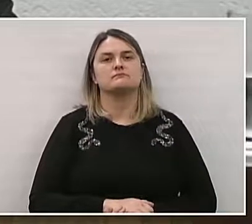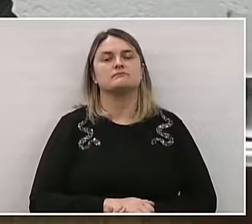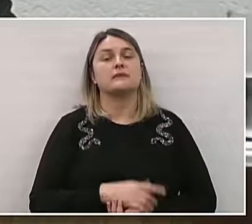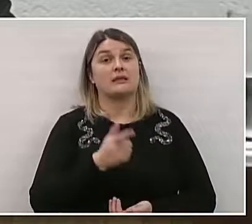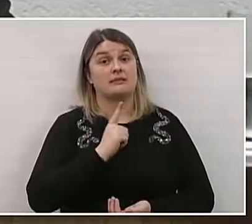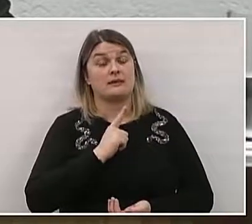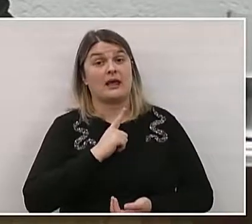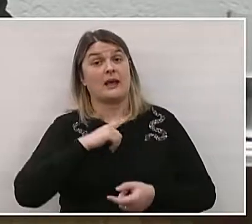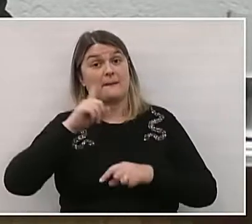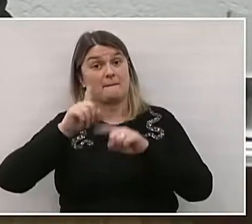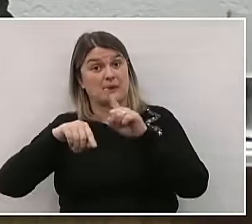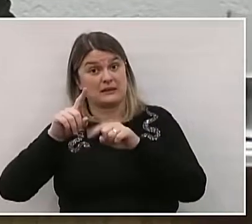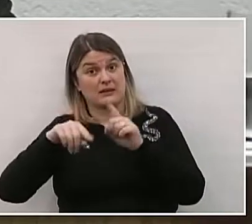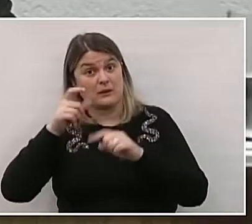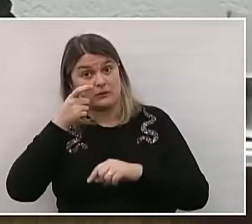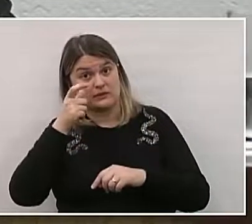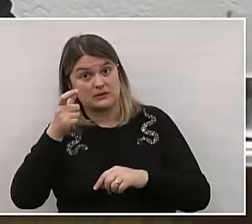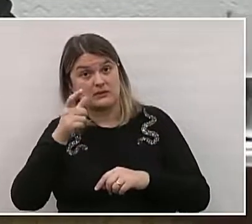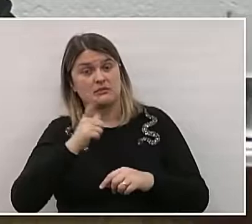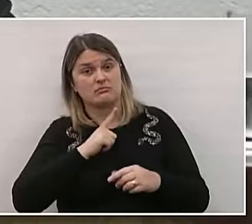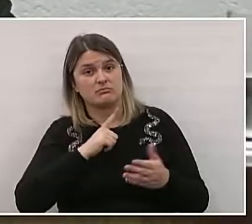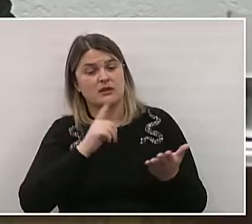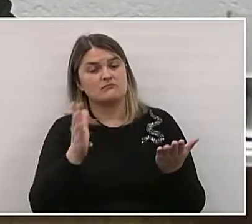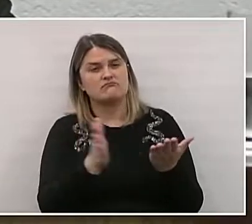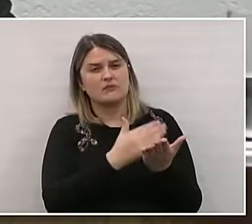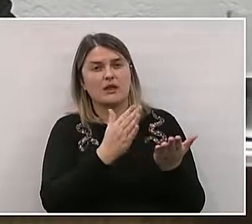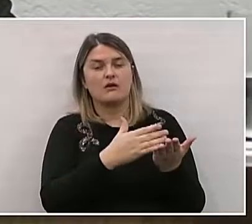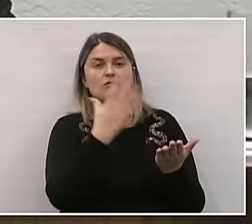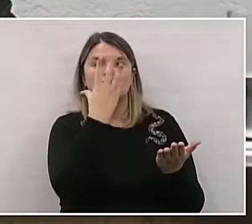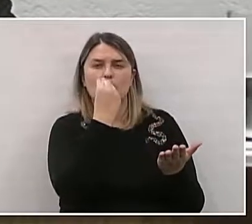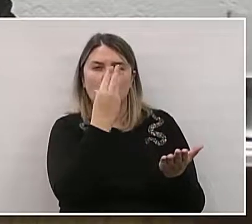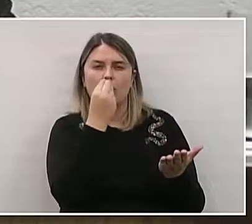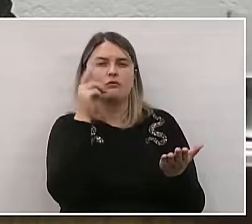Outro material interessante é um álbum de recordações